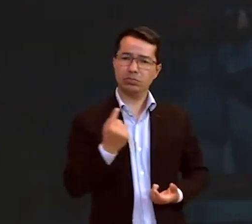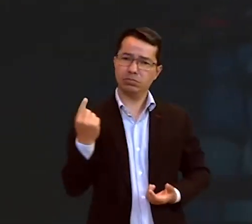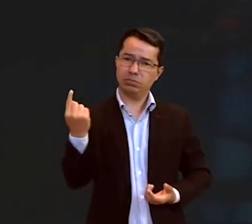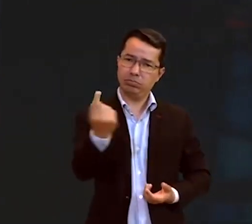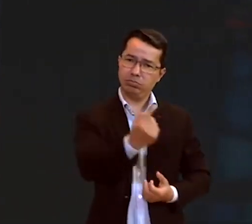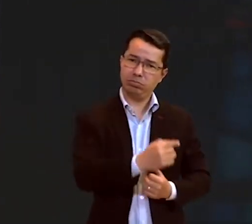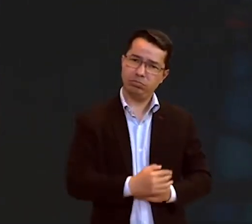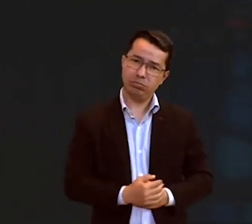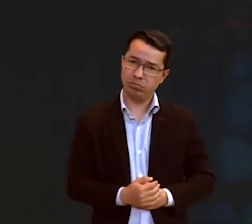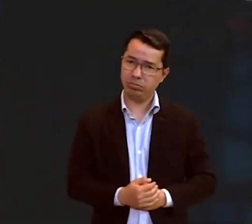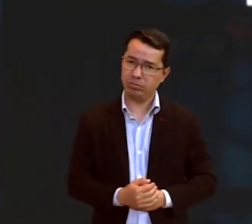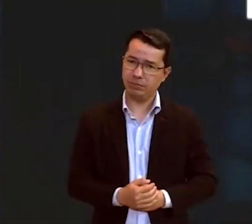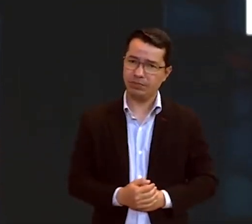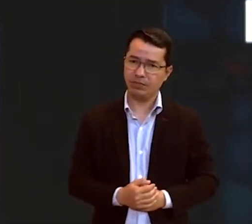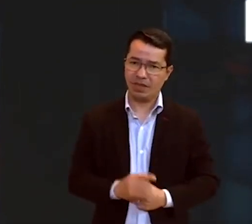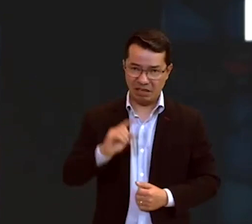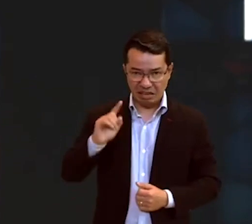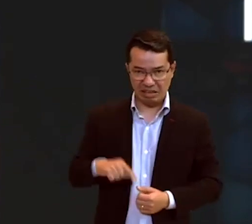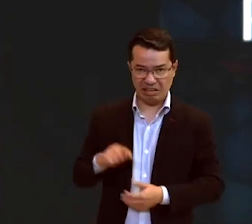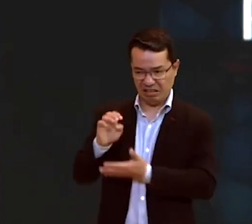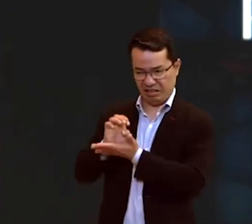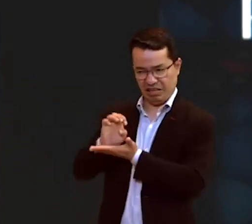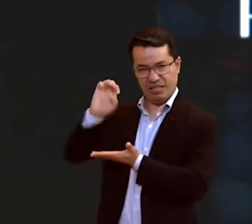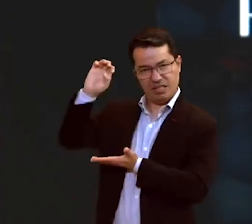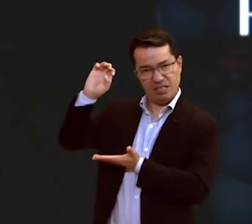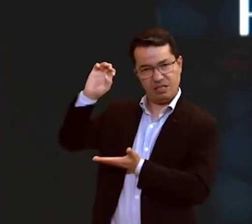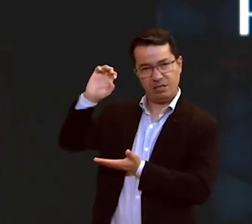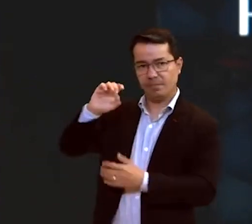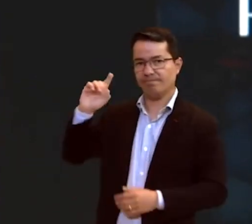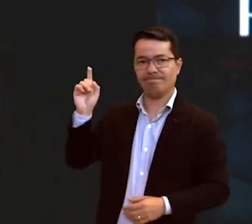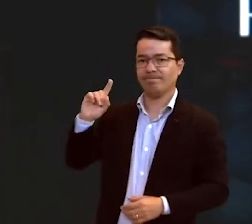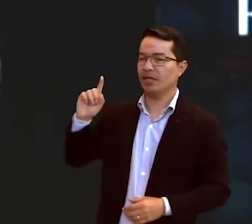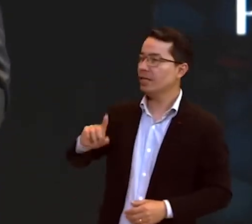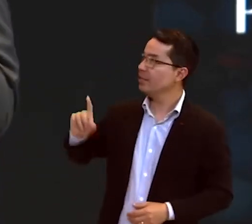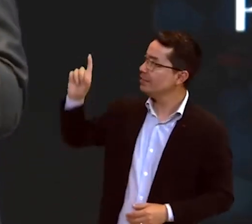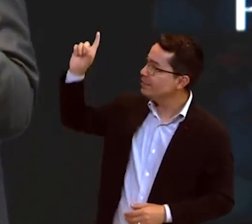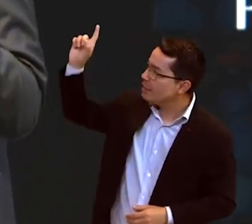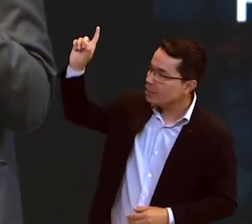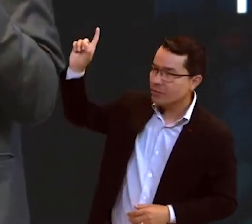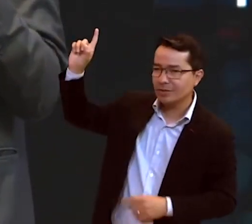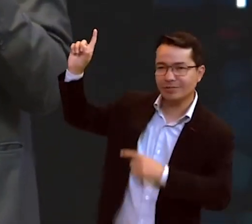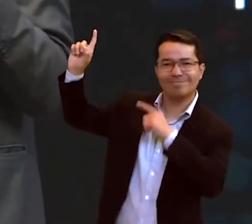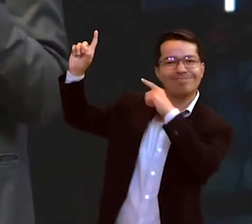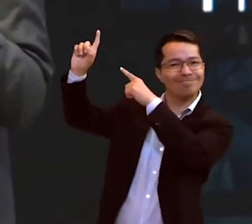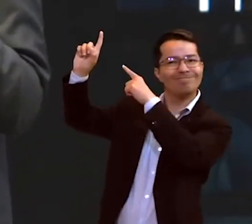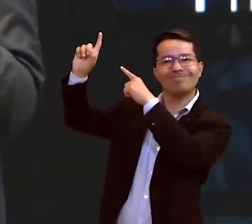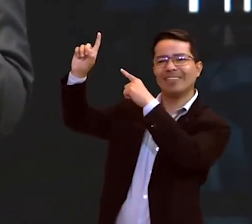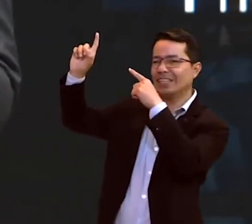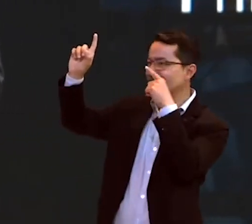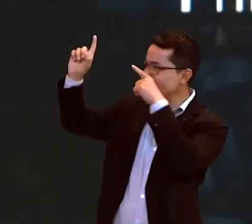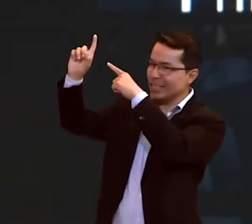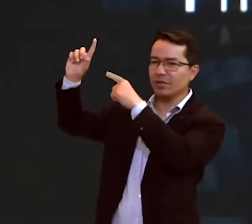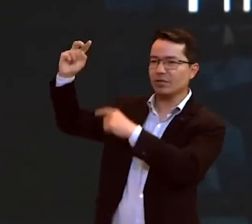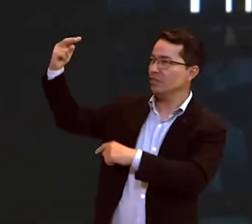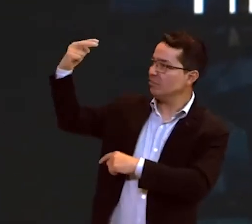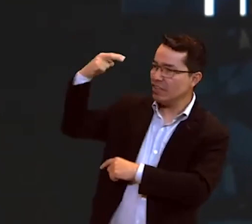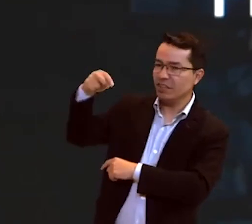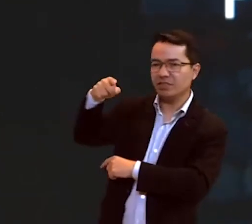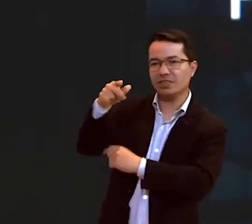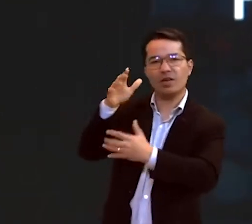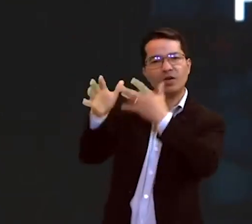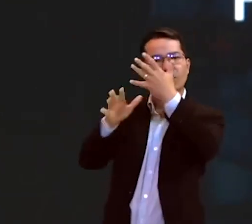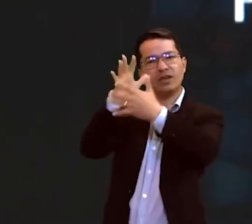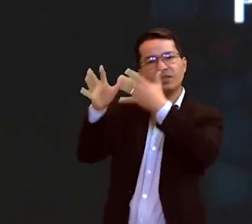Que não era porque foi Elias que orou, mas foi por quem ouve. E é por isso que Deus e Tiago está mostrando que